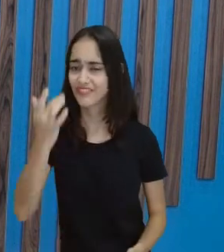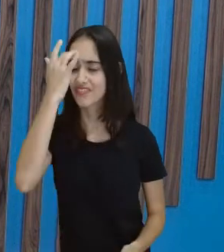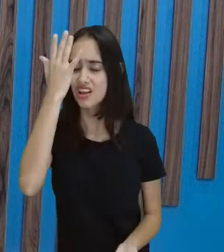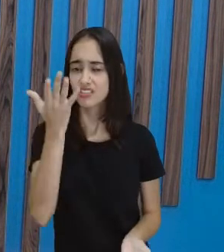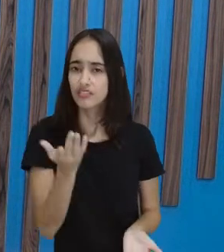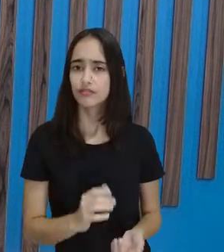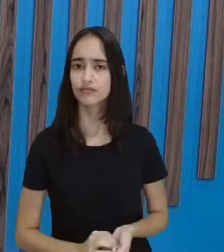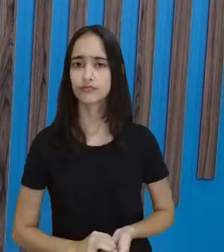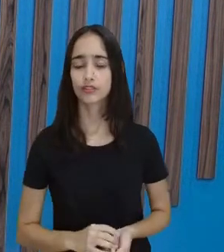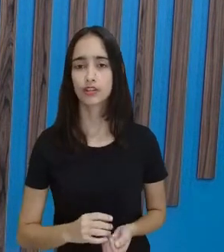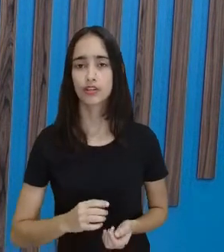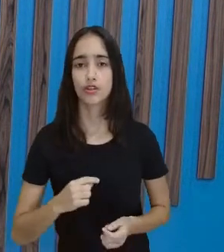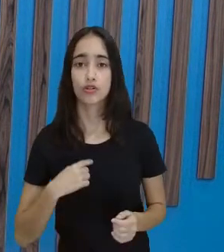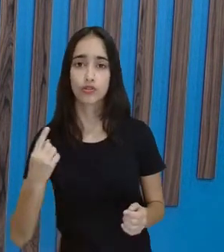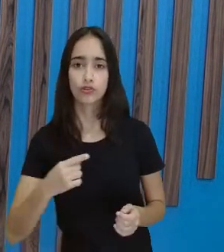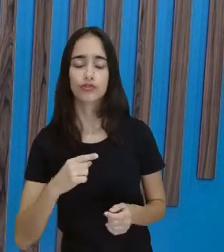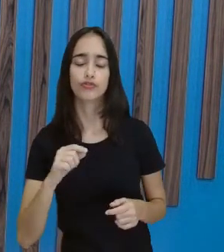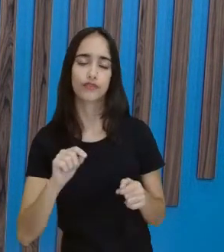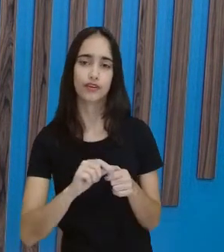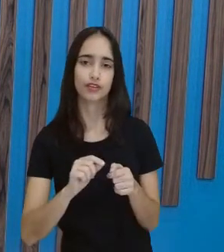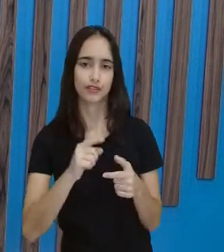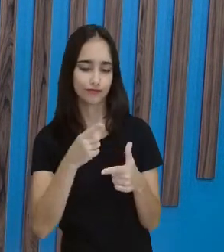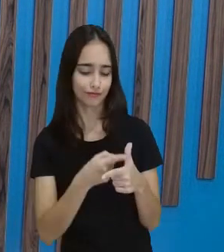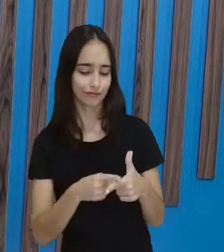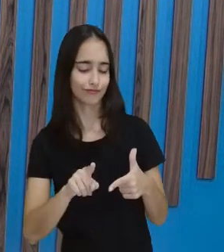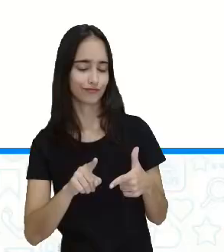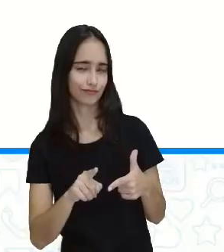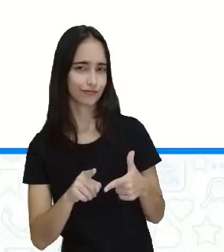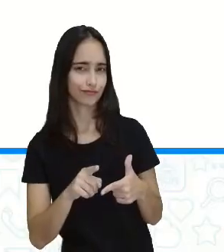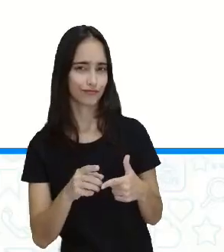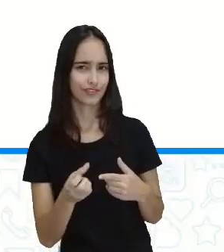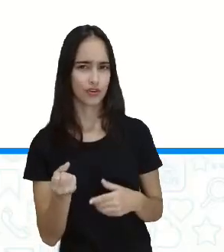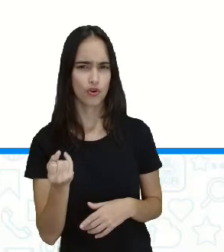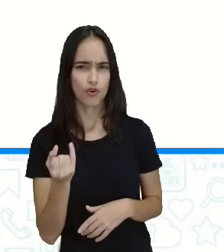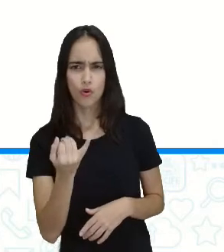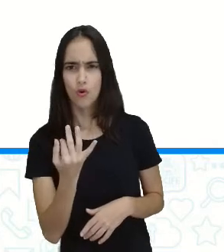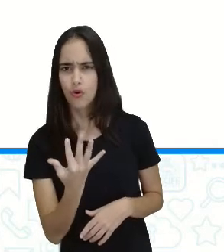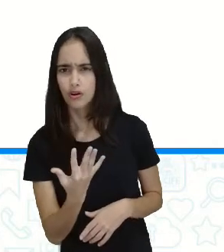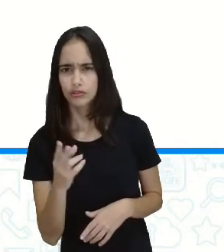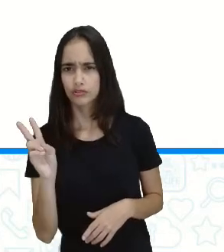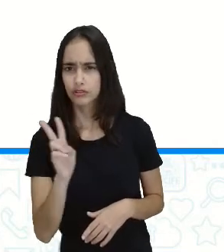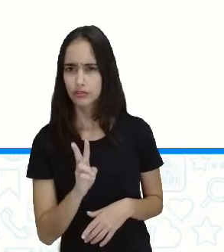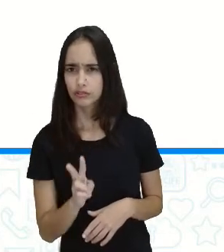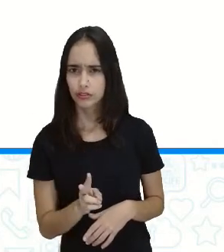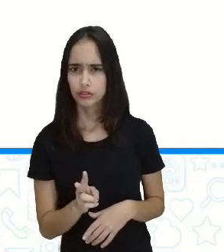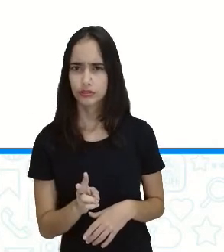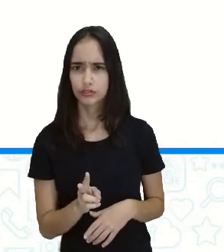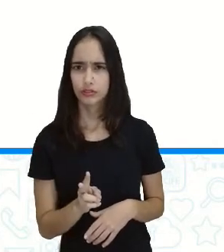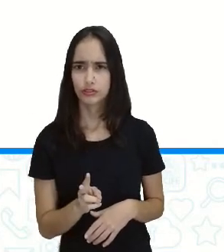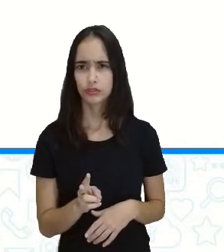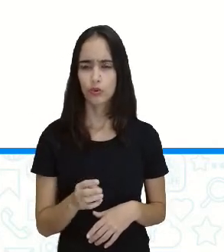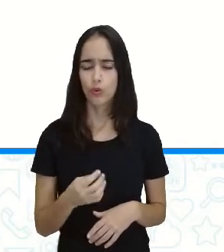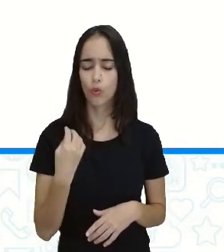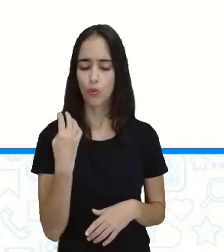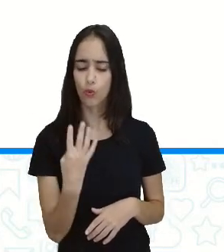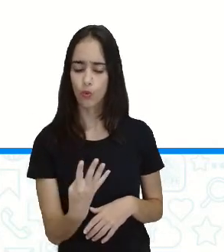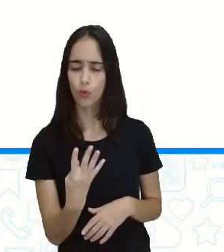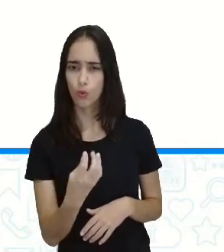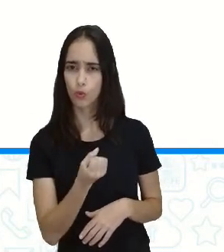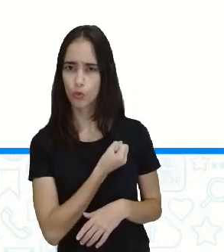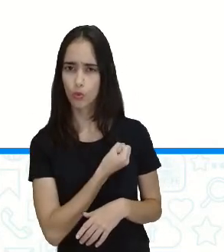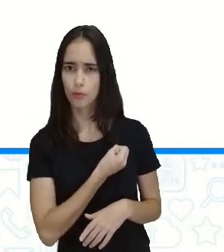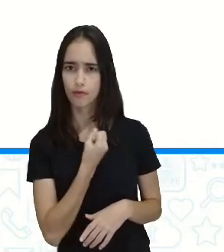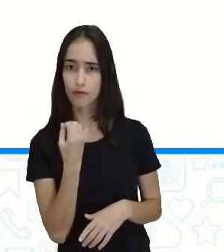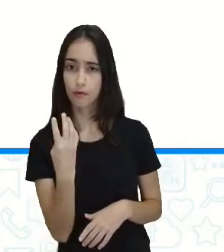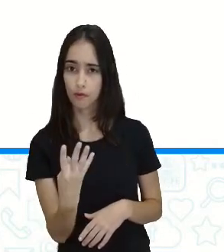essa divisão, como é que a gente pode pensar? Quantas vezes o 4 cabe no